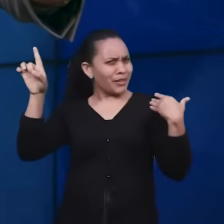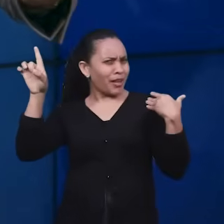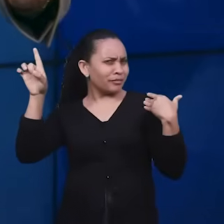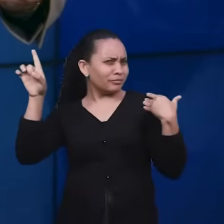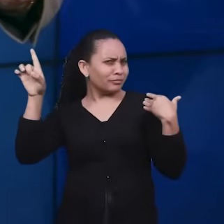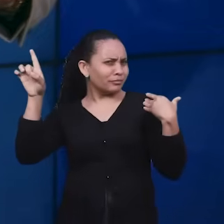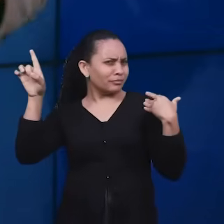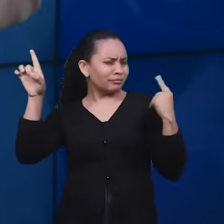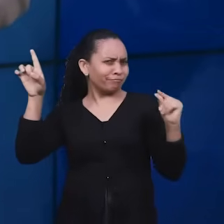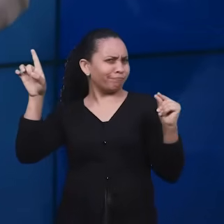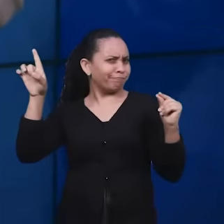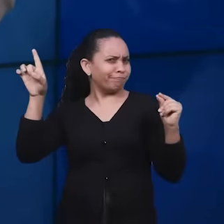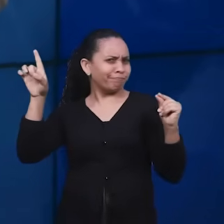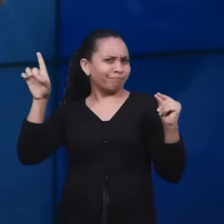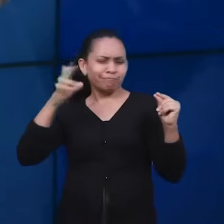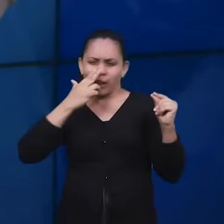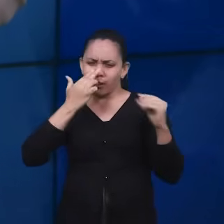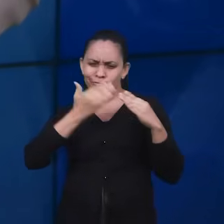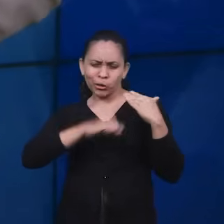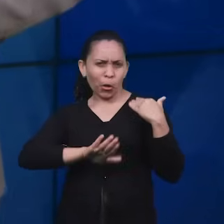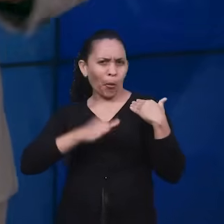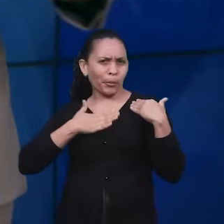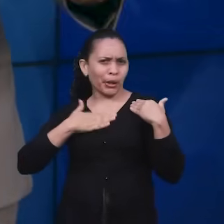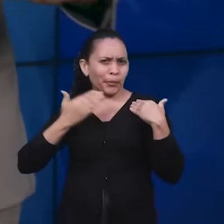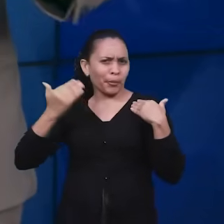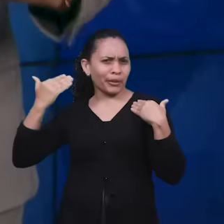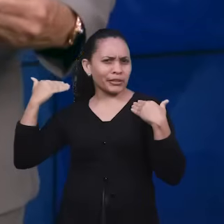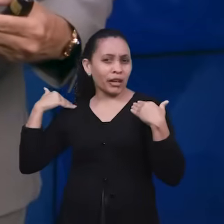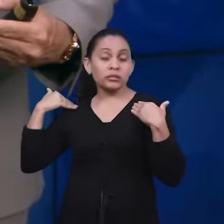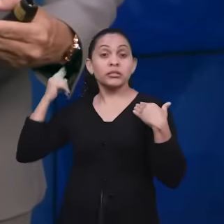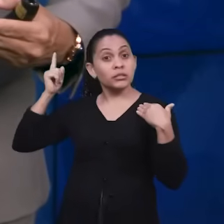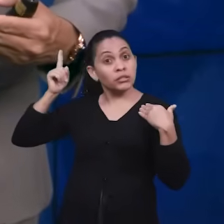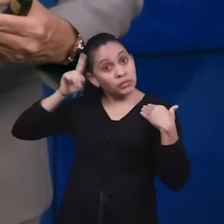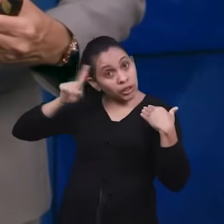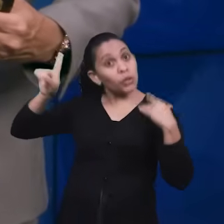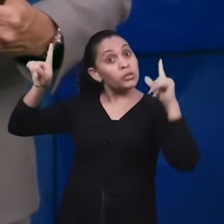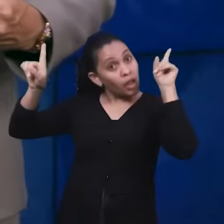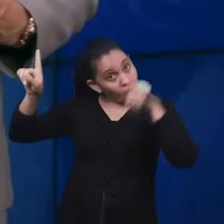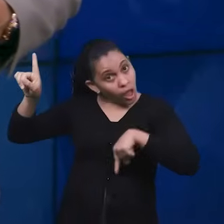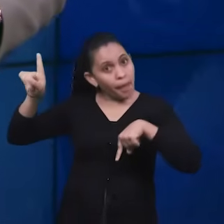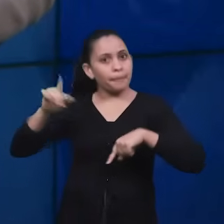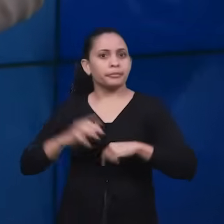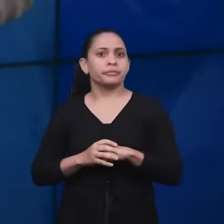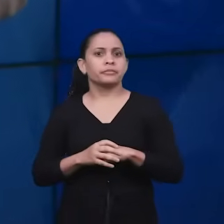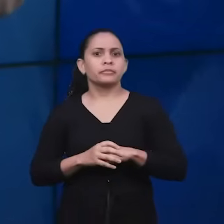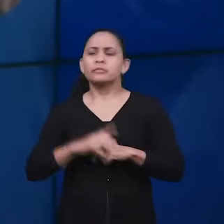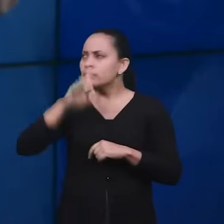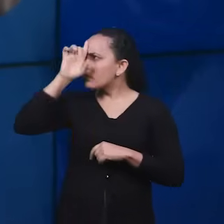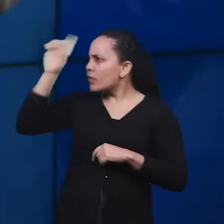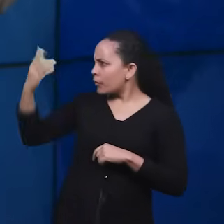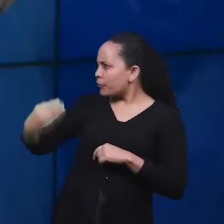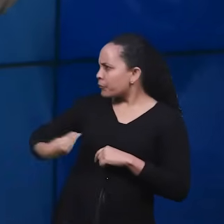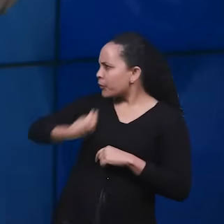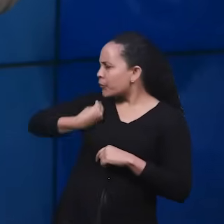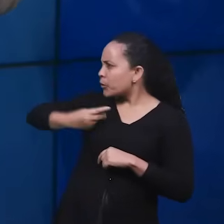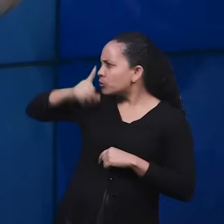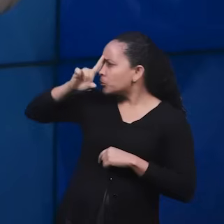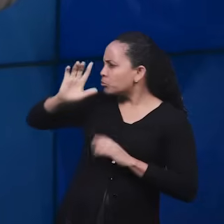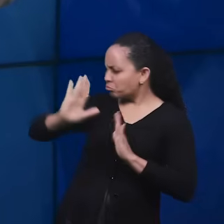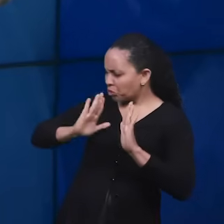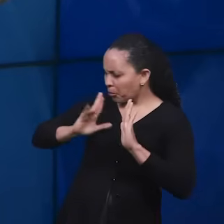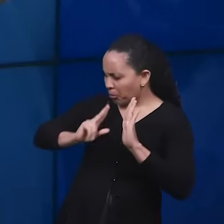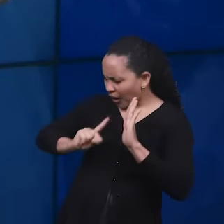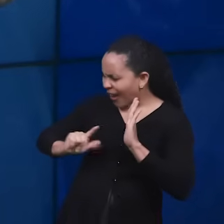passado, não existe passado para Deus. Deus não era, Deus é. Deus vive em um tempo eterno, onde